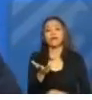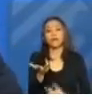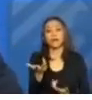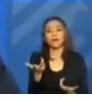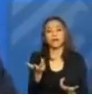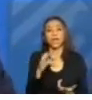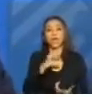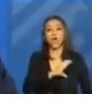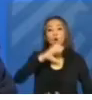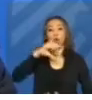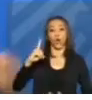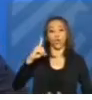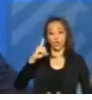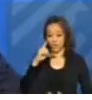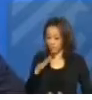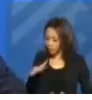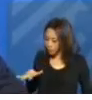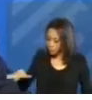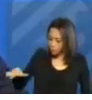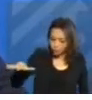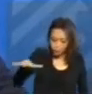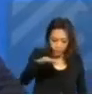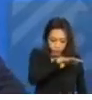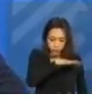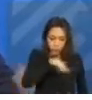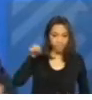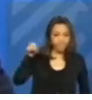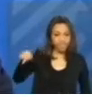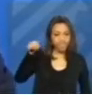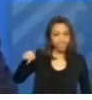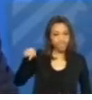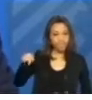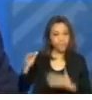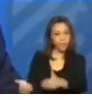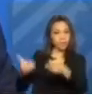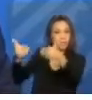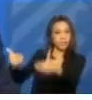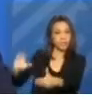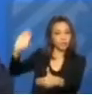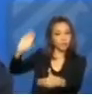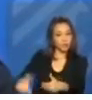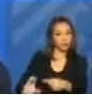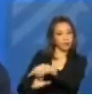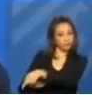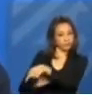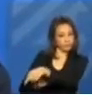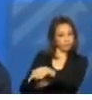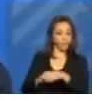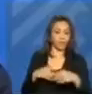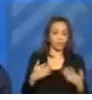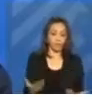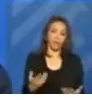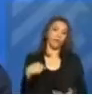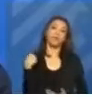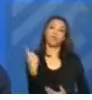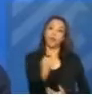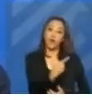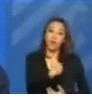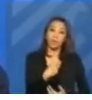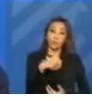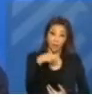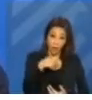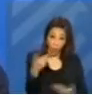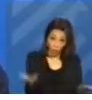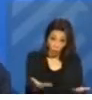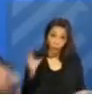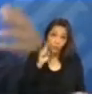é o coordenador de todo esse processo? O Ministério da Cidadania. Então, nós passamos essa base que a gente vai